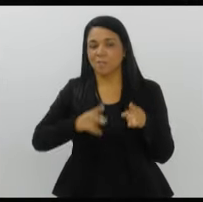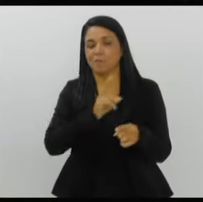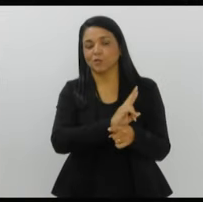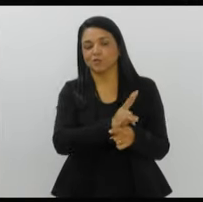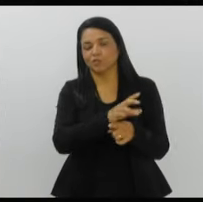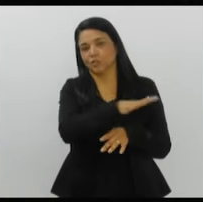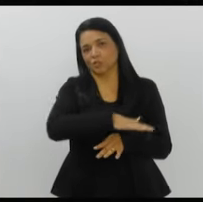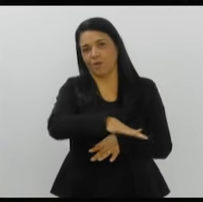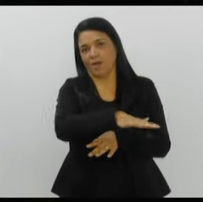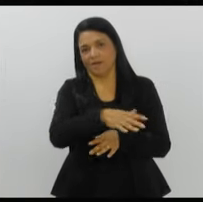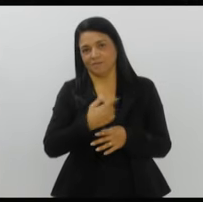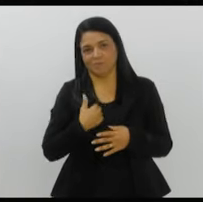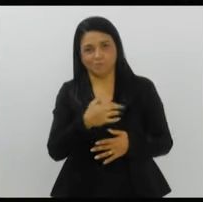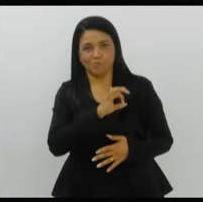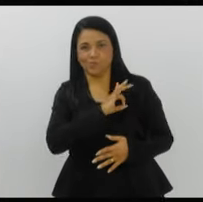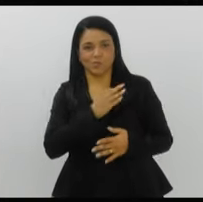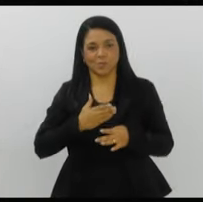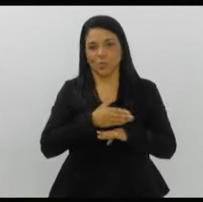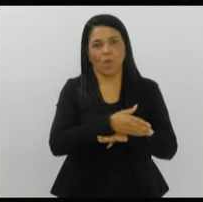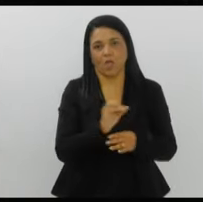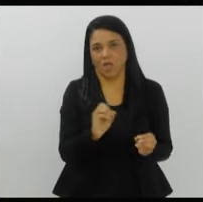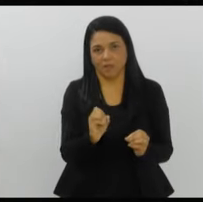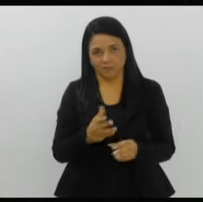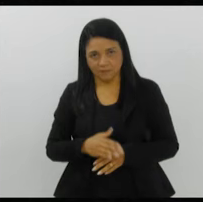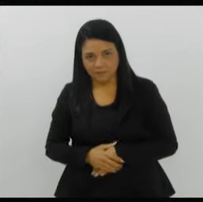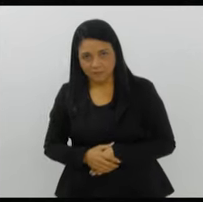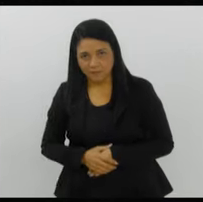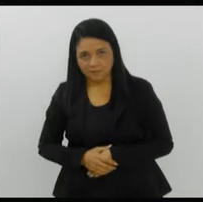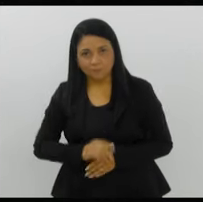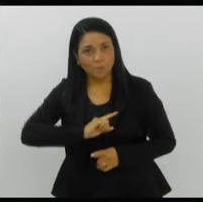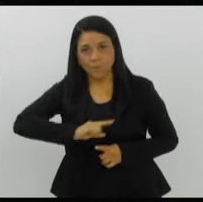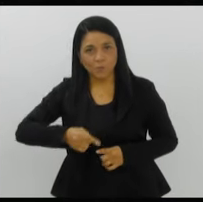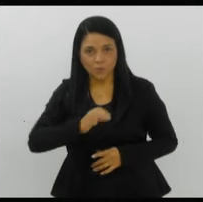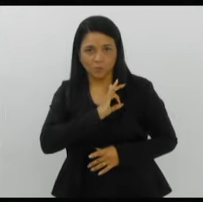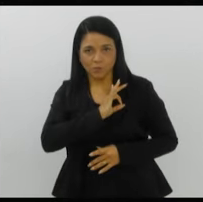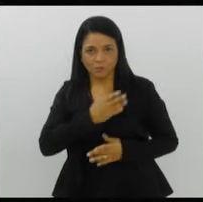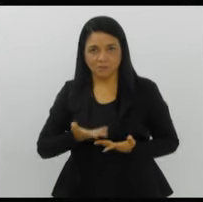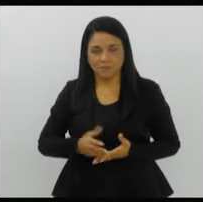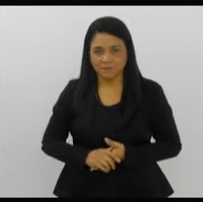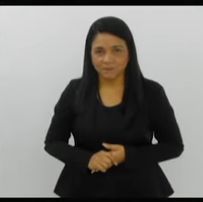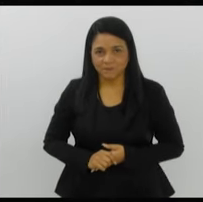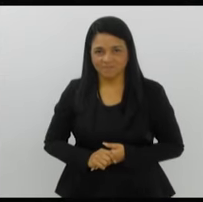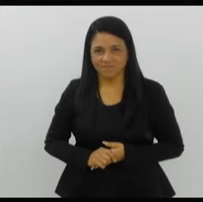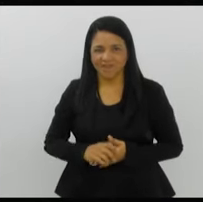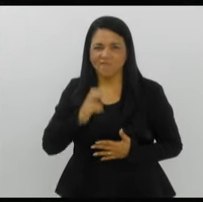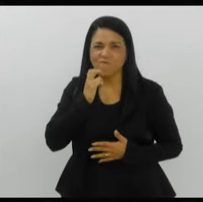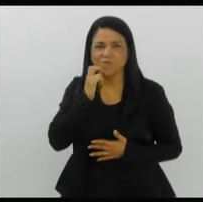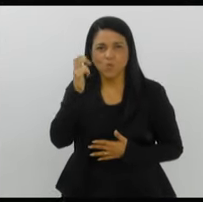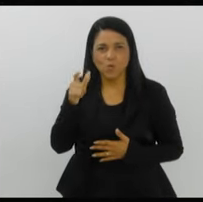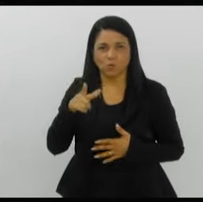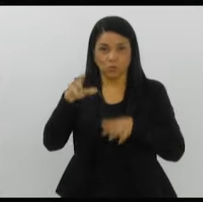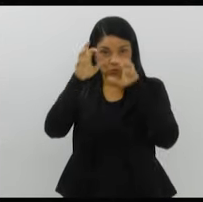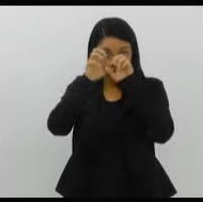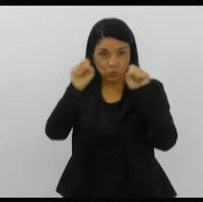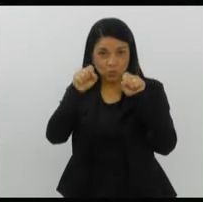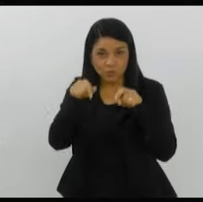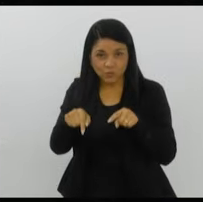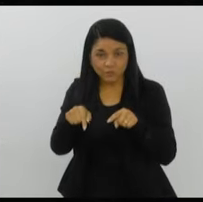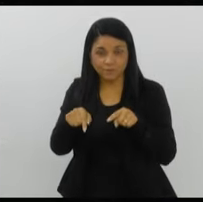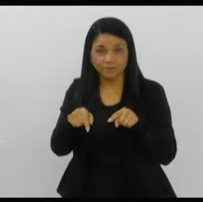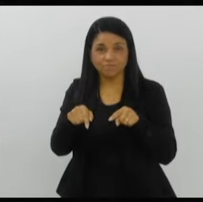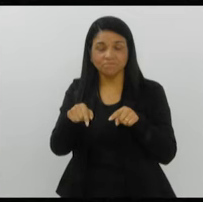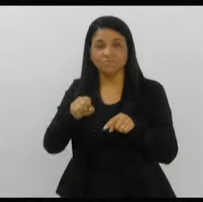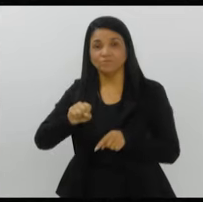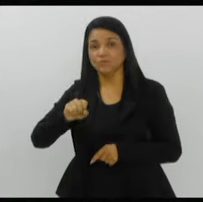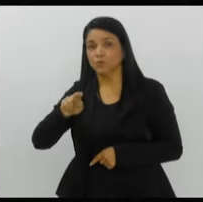protegido. É vergonhoso. O Supremo tem que entender que o Rio de Janeiro, faça